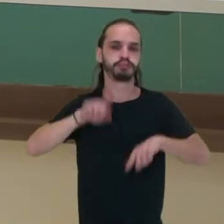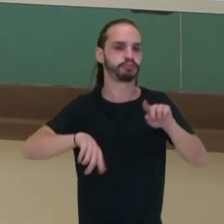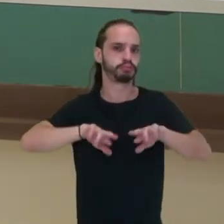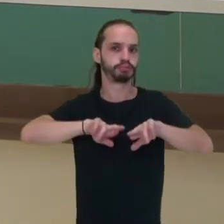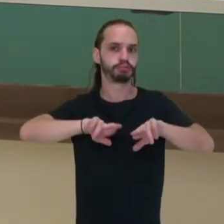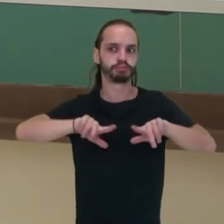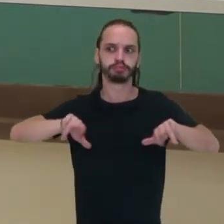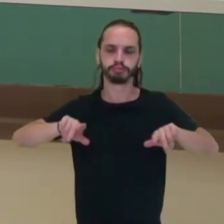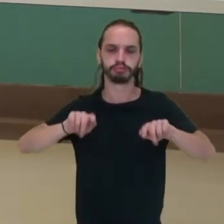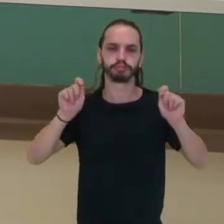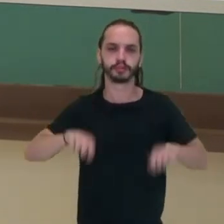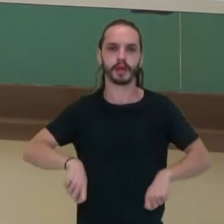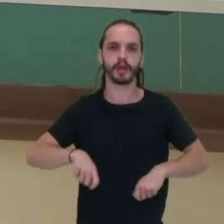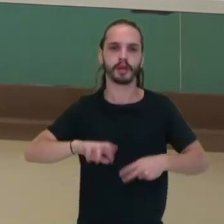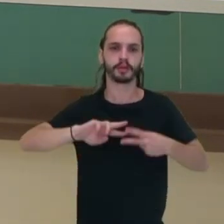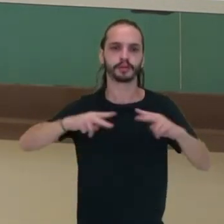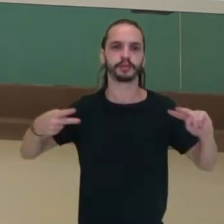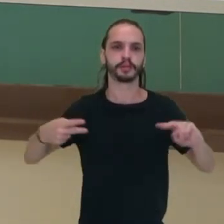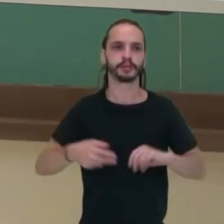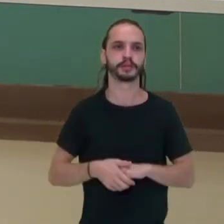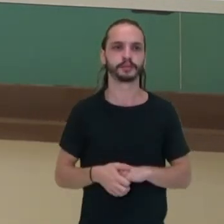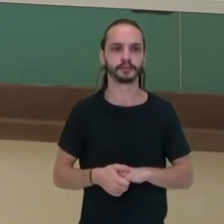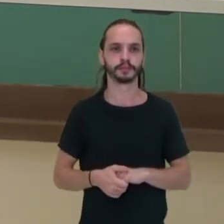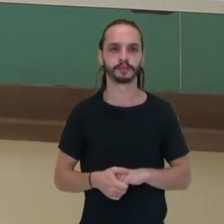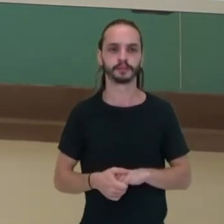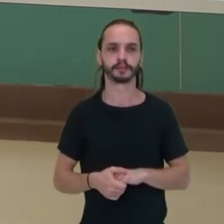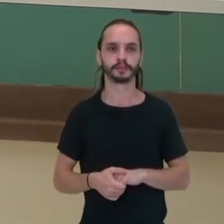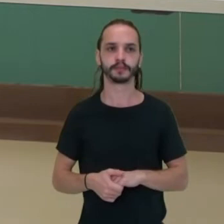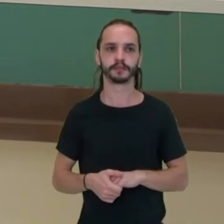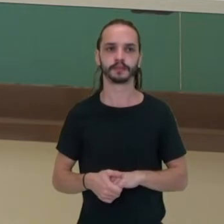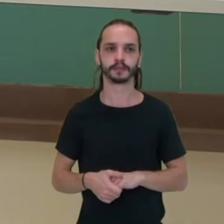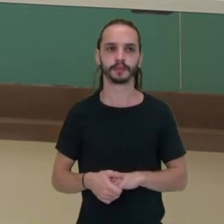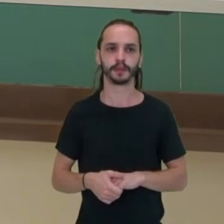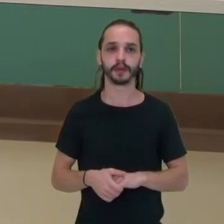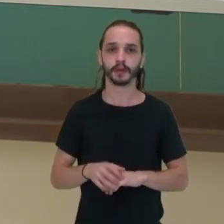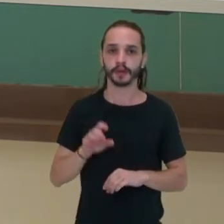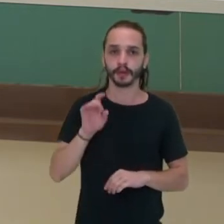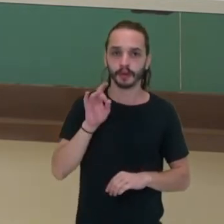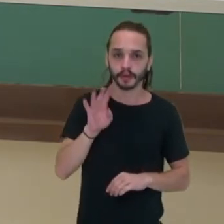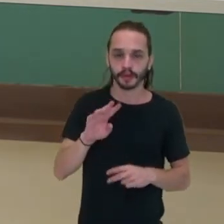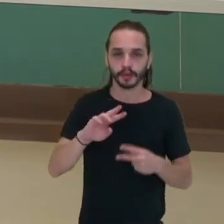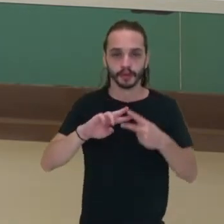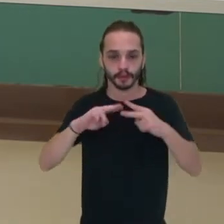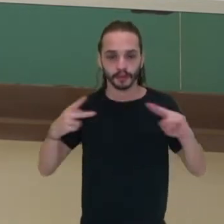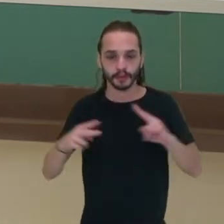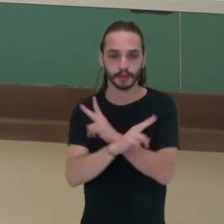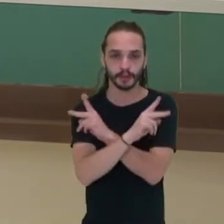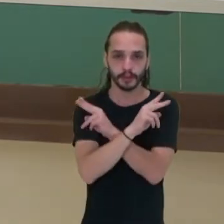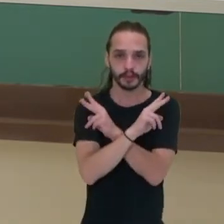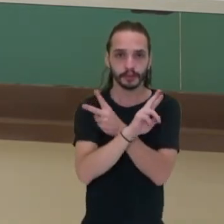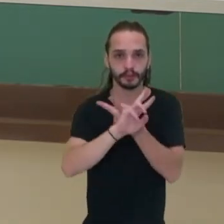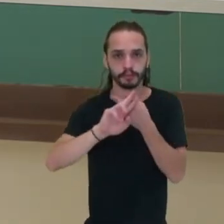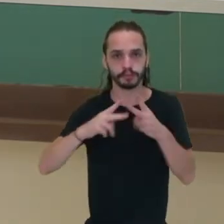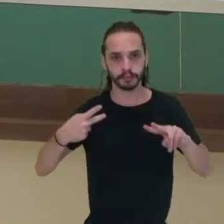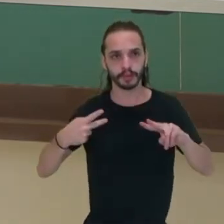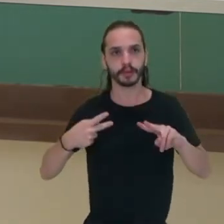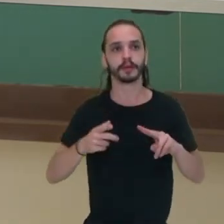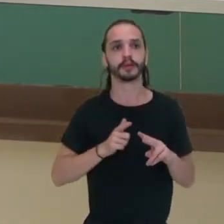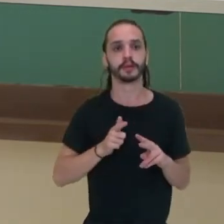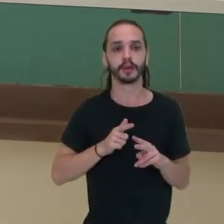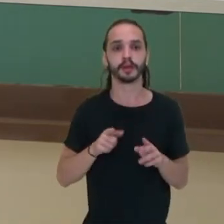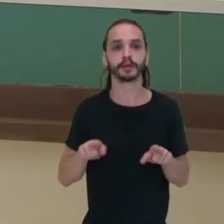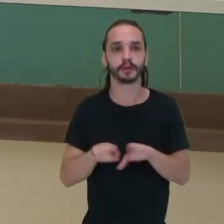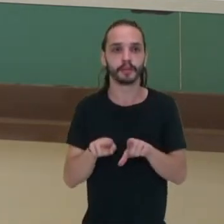1 da meiose 1, logicamente. Tá? Não somente o crossing over, mas também a segregação desses homólogos, quando eles se